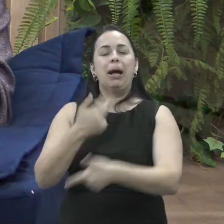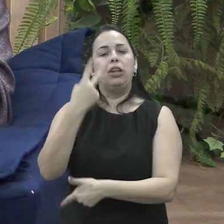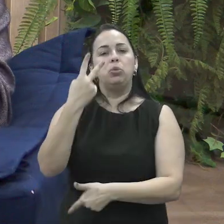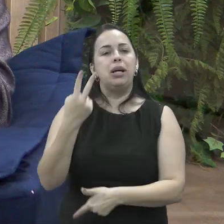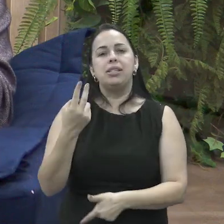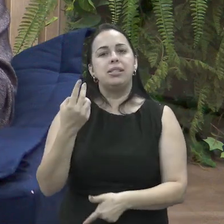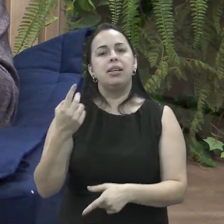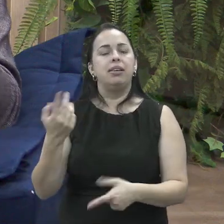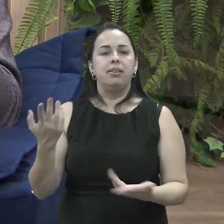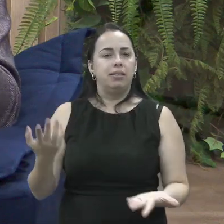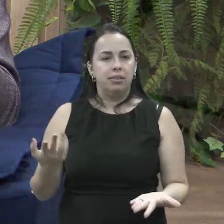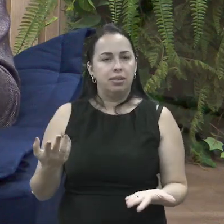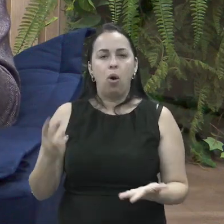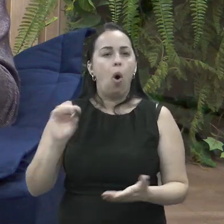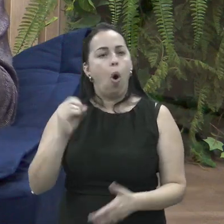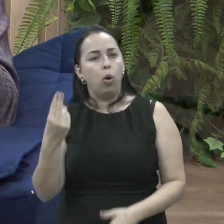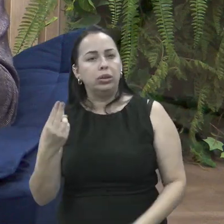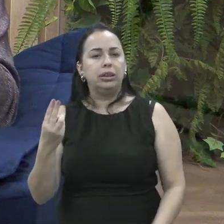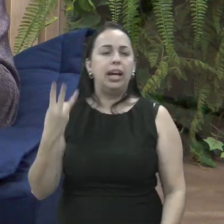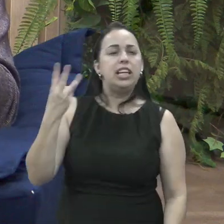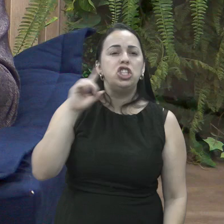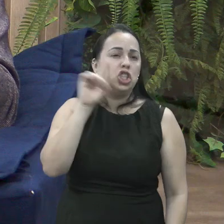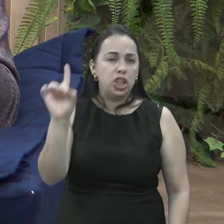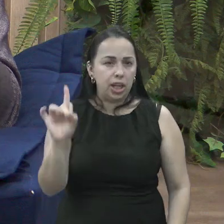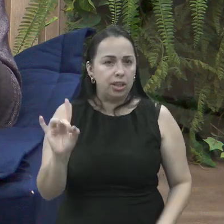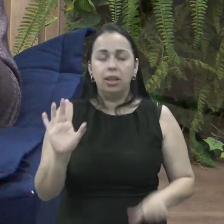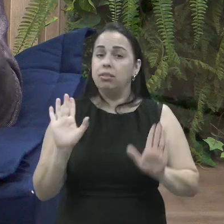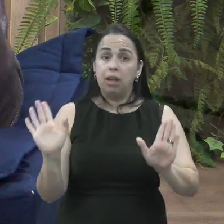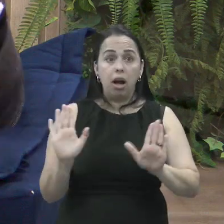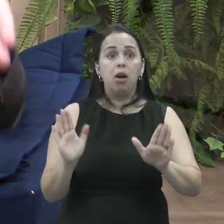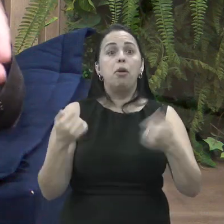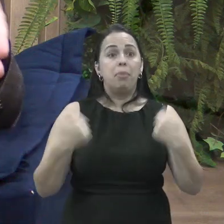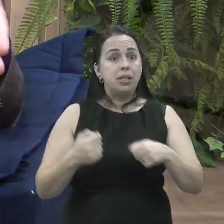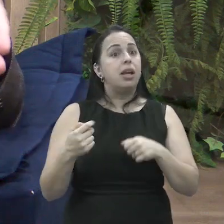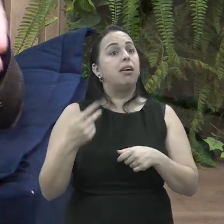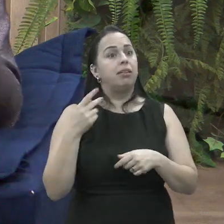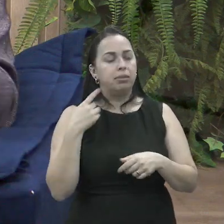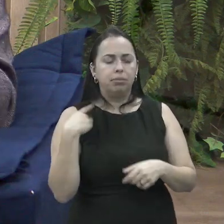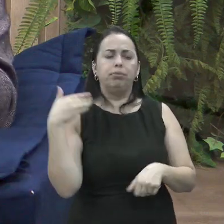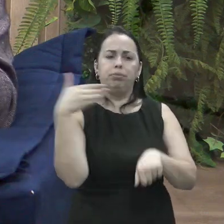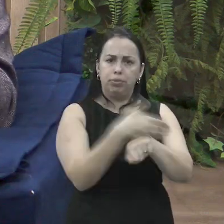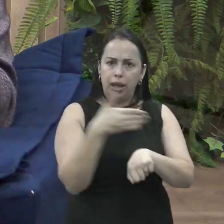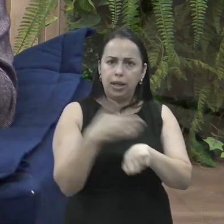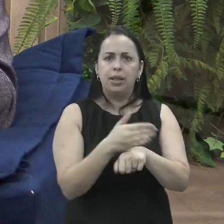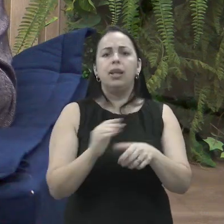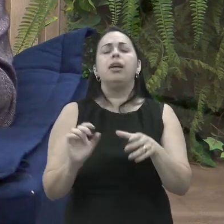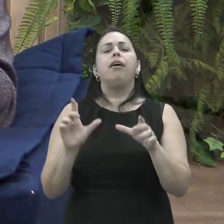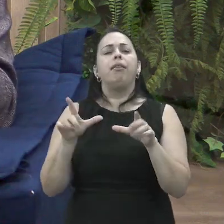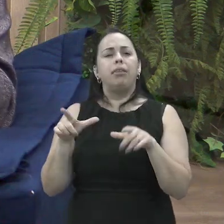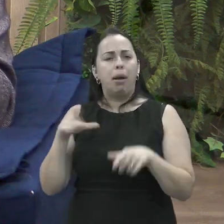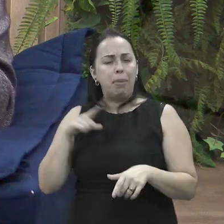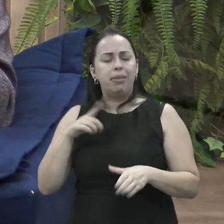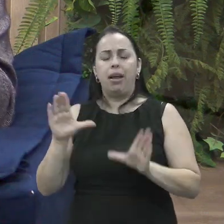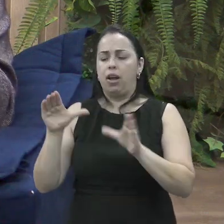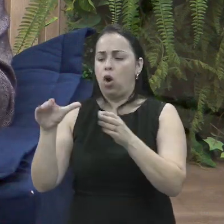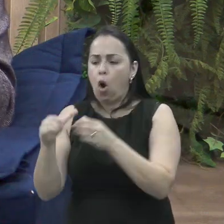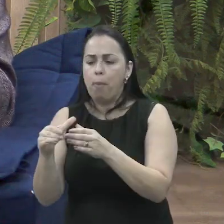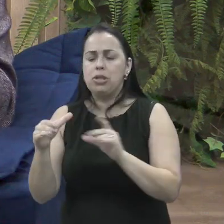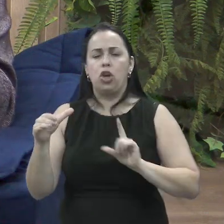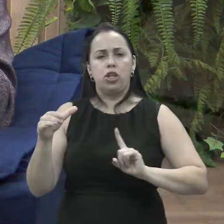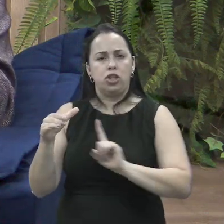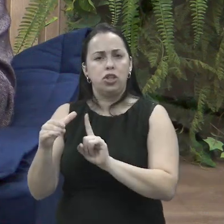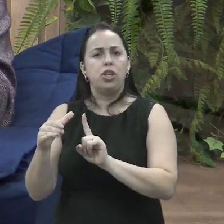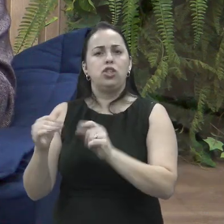vezes por semana. Um parlamentar, além do dia a dia na Câmara dos Vereadores, existem comissões, existem